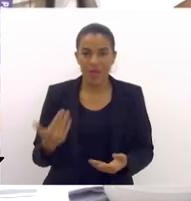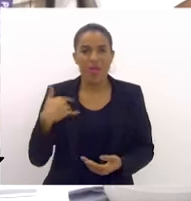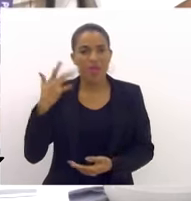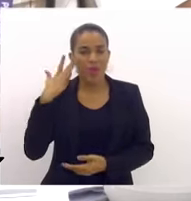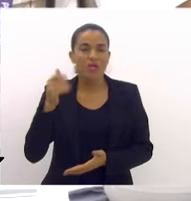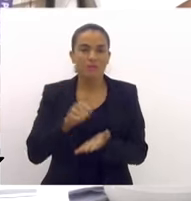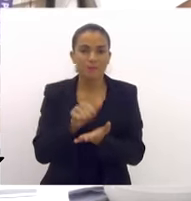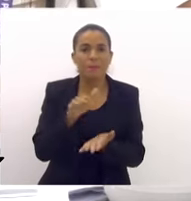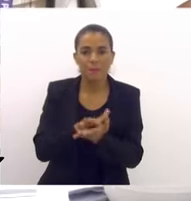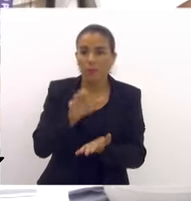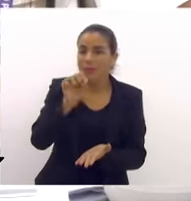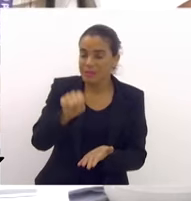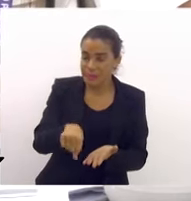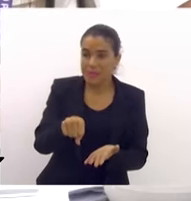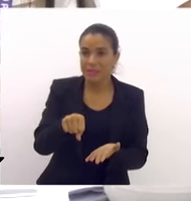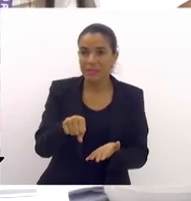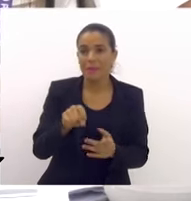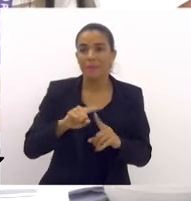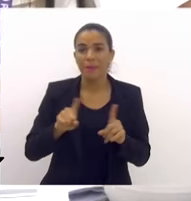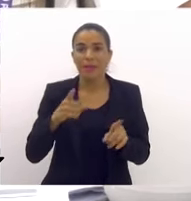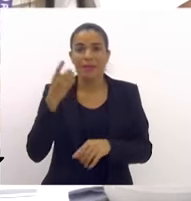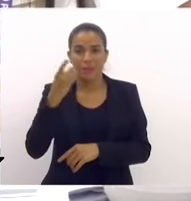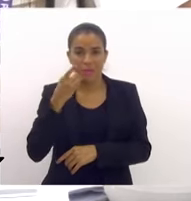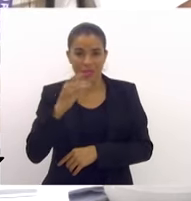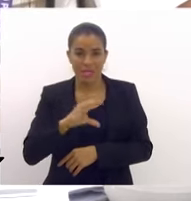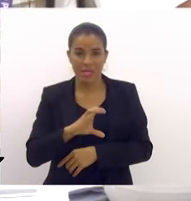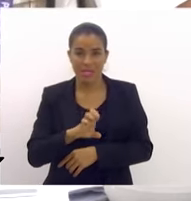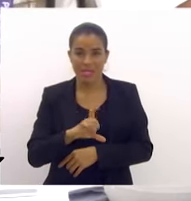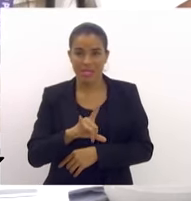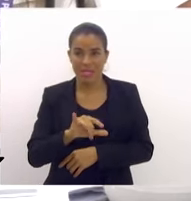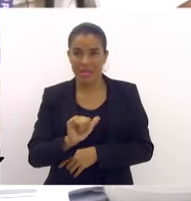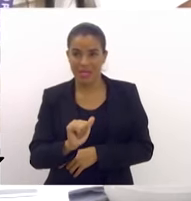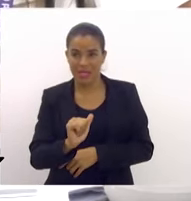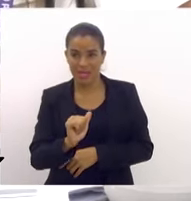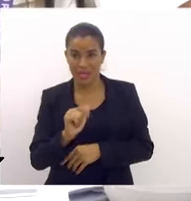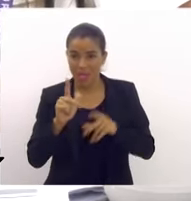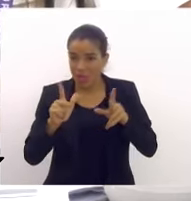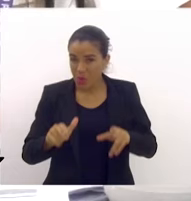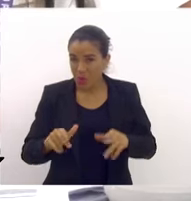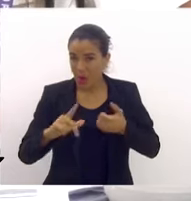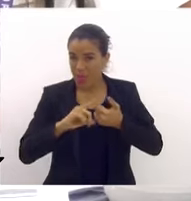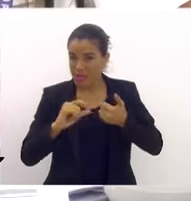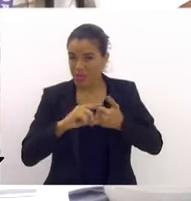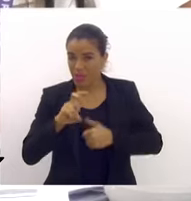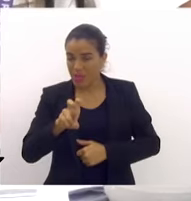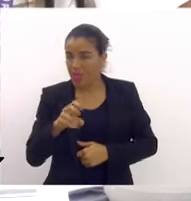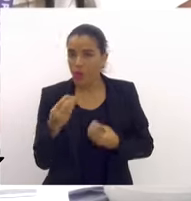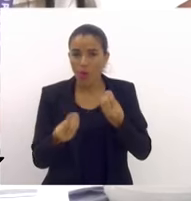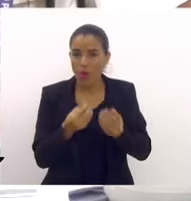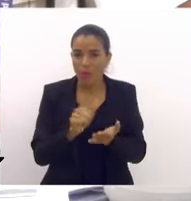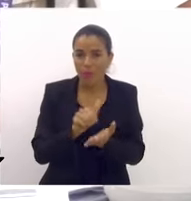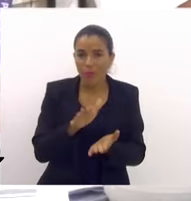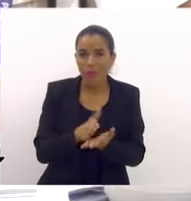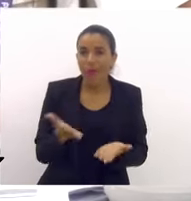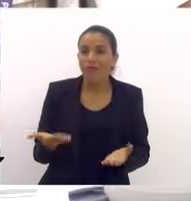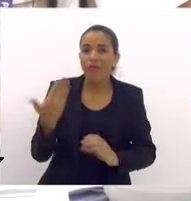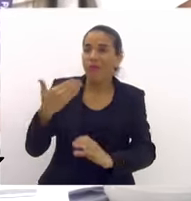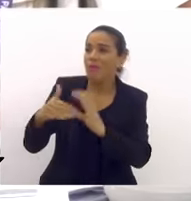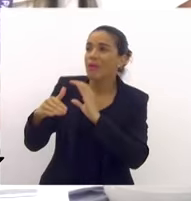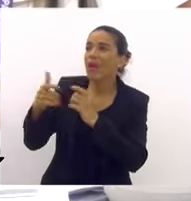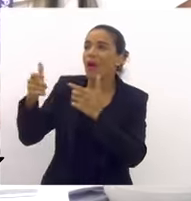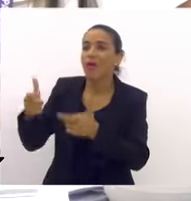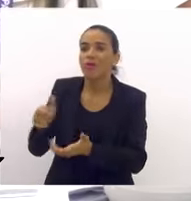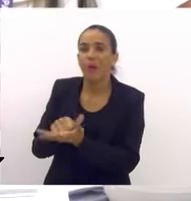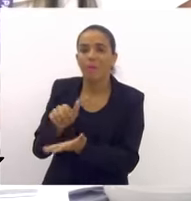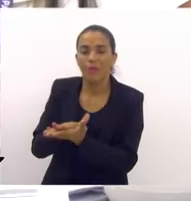tem que ter multa. Só, de fato, a deputada Célia tem razão, do jeito que está o artigo 5º, não tem como multar, porque a gente não sabe nem a quem fazer. Então, acho